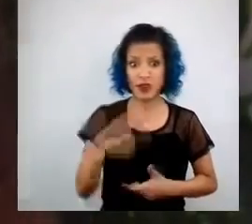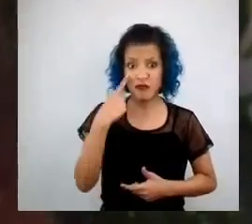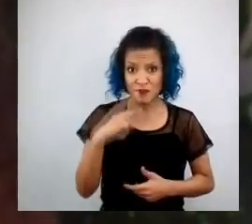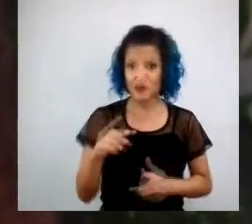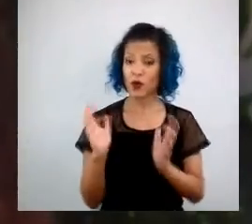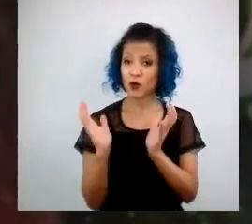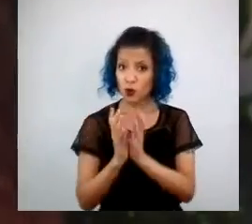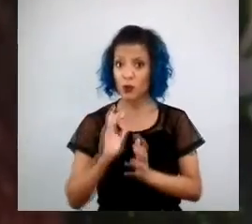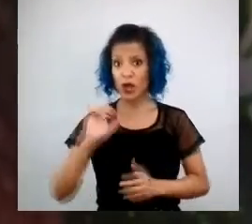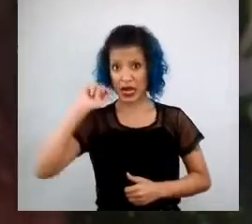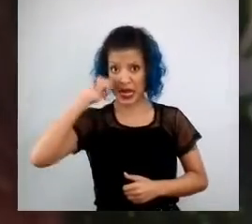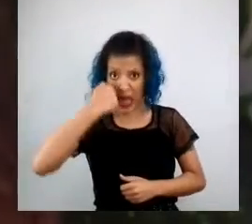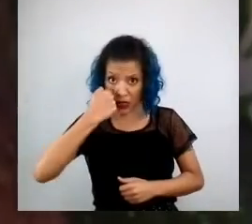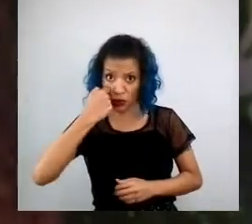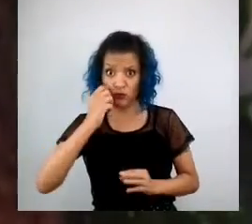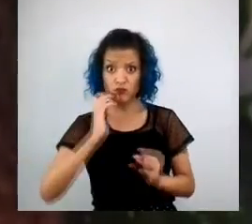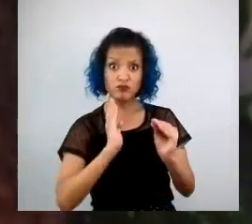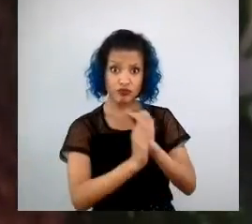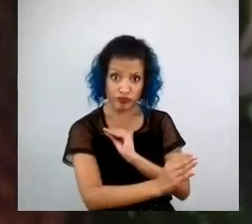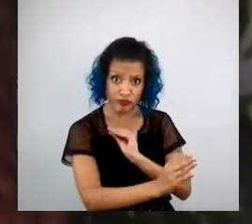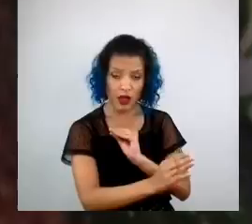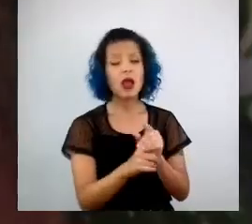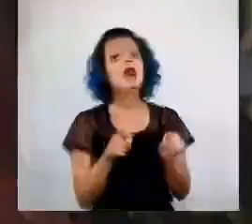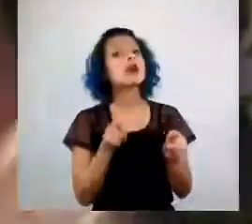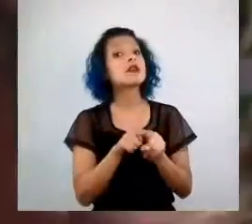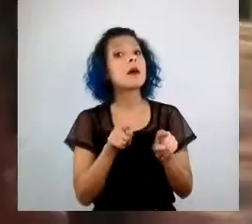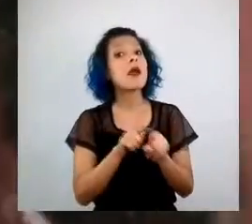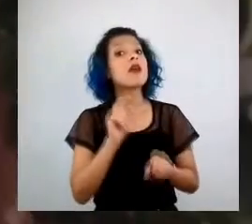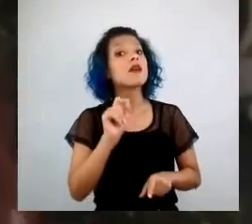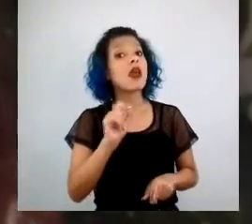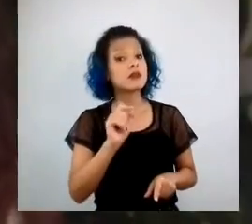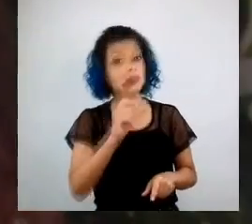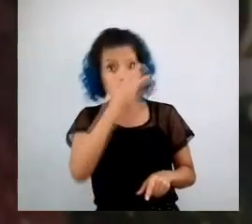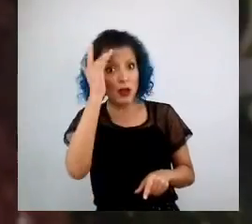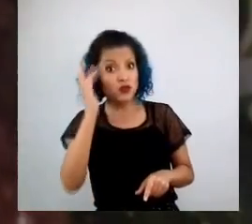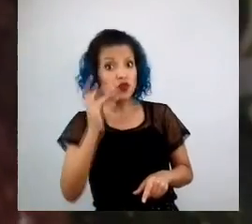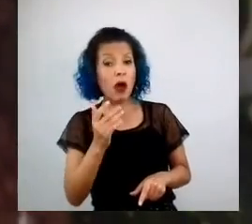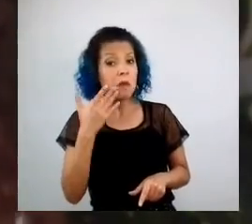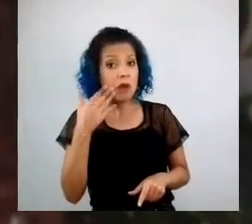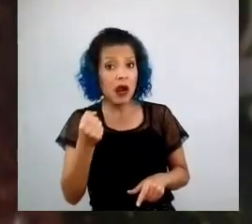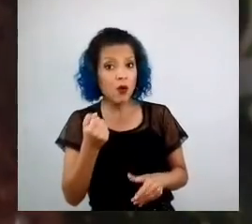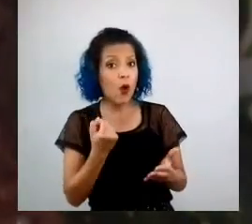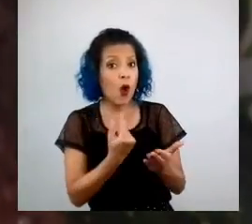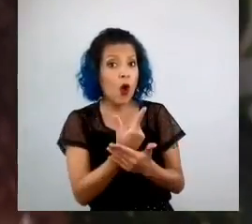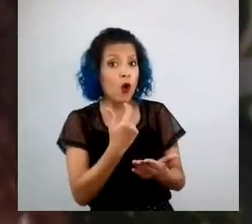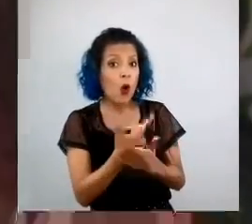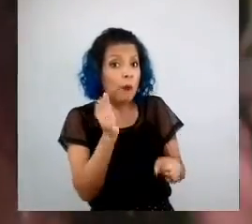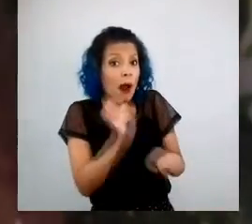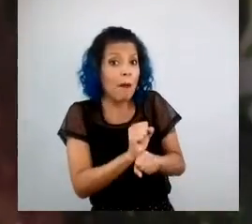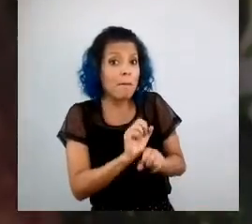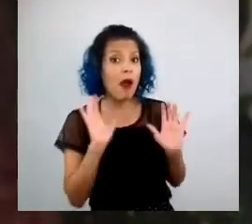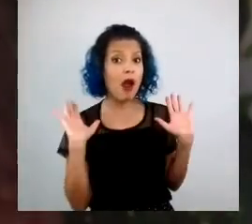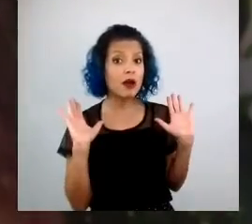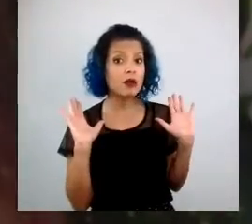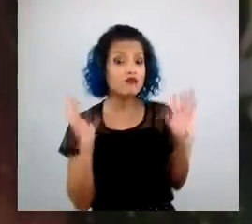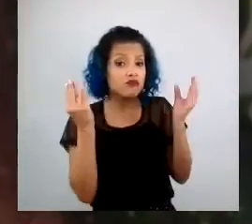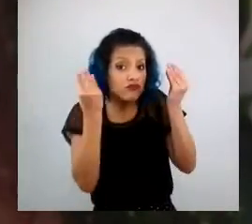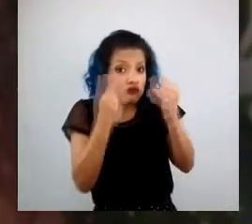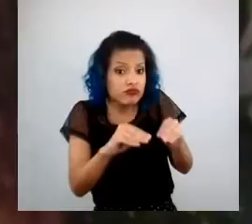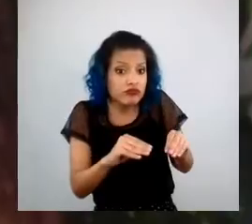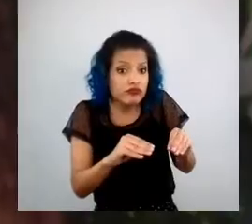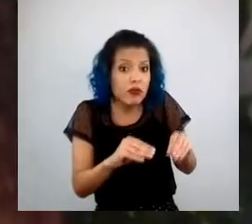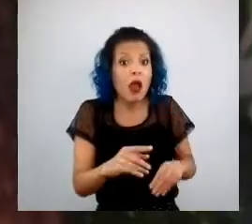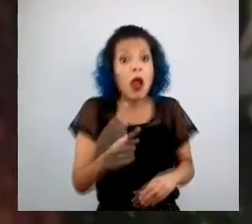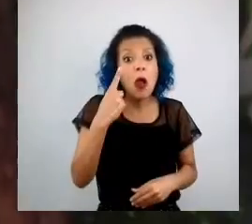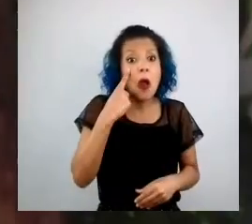do consumidor branco. As inúmeras manifestações nos Estados Unidos e no mundo após o assassinato